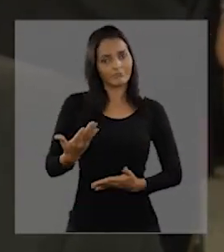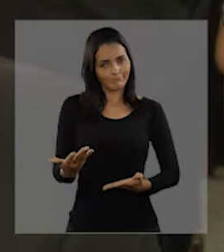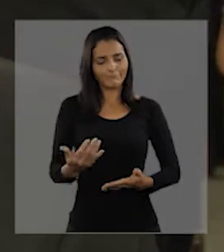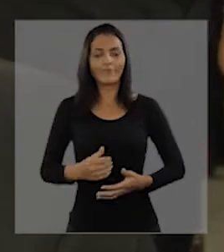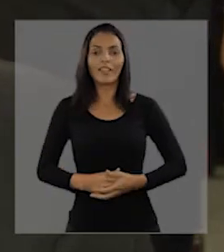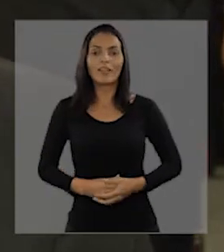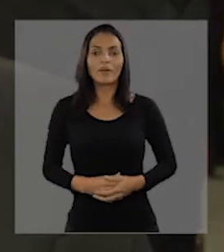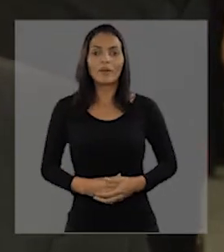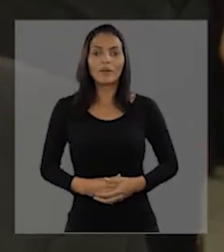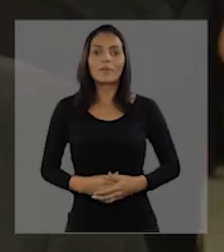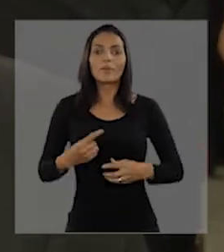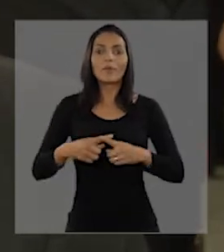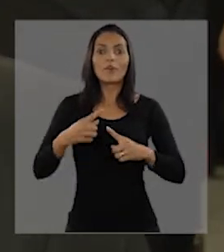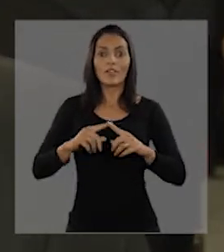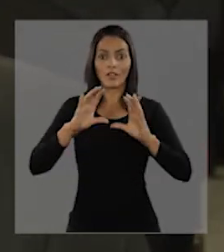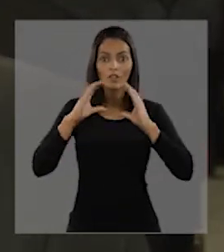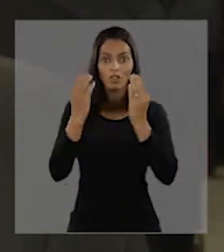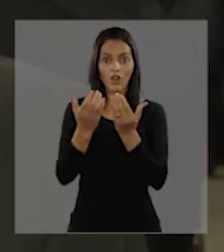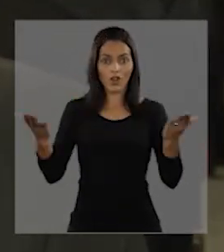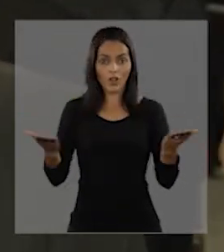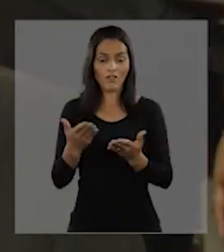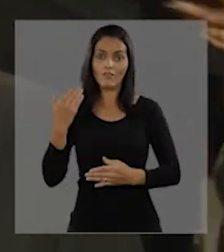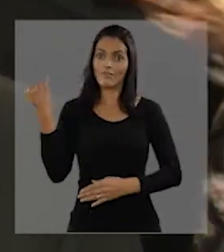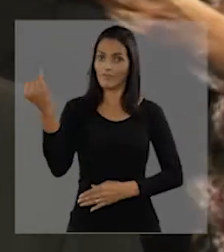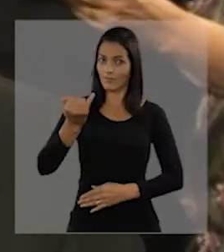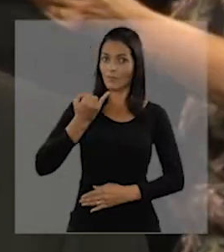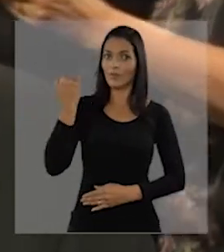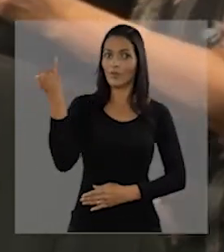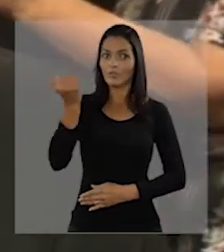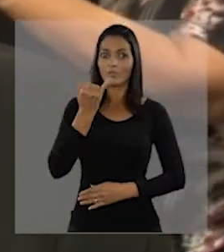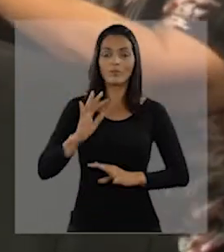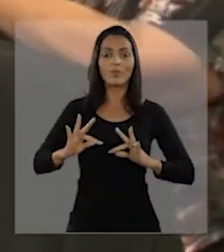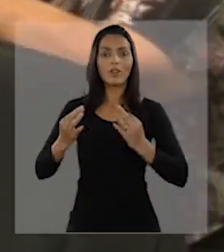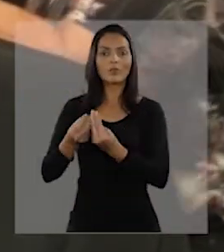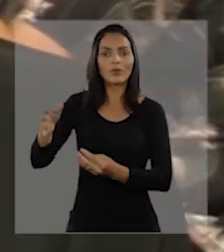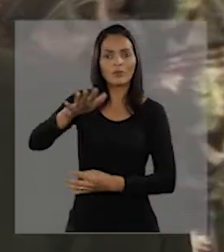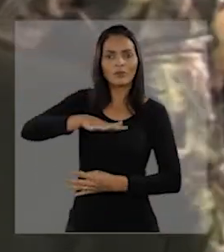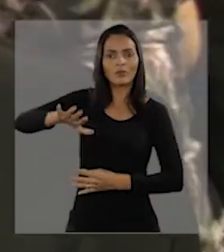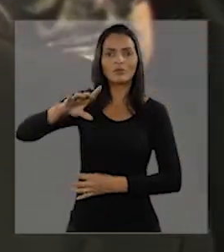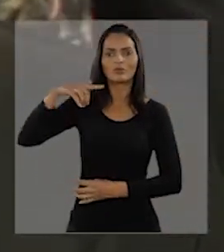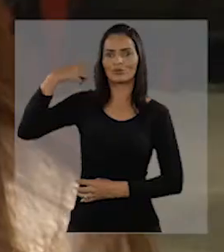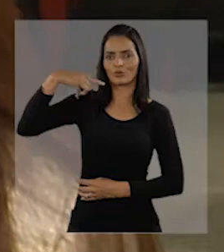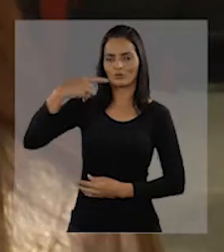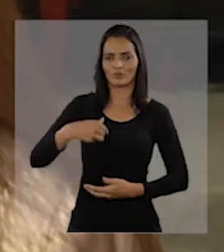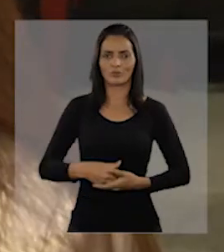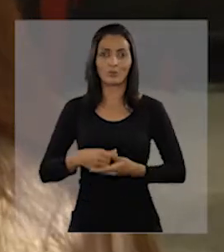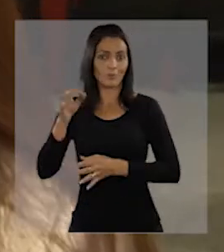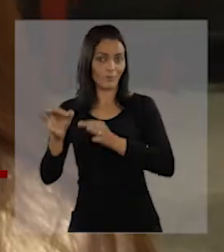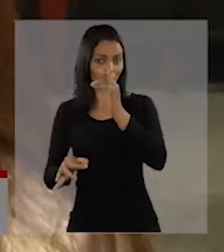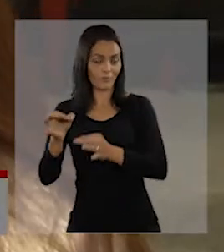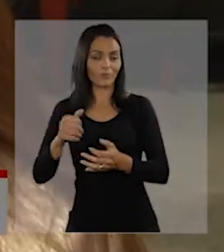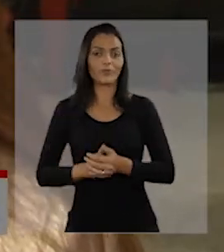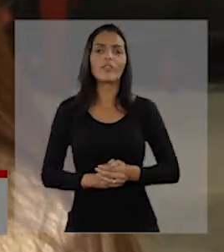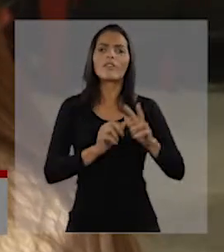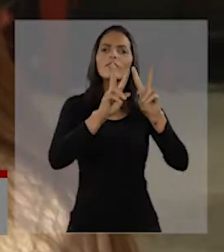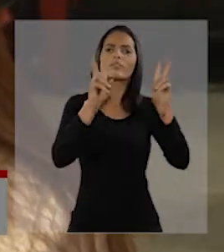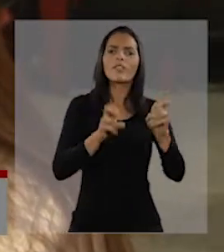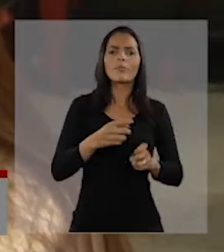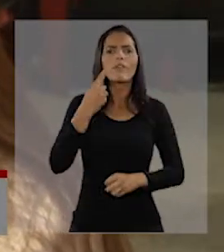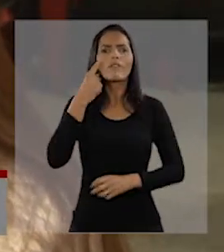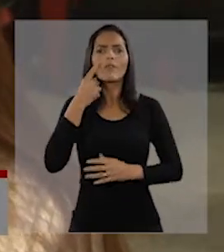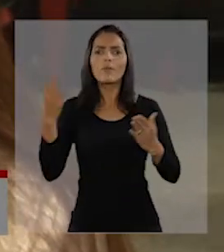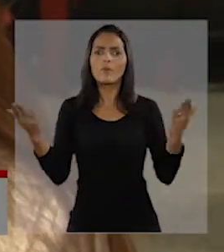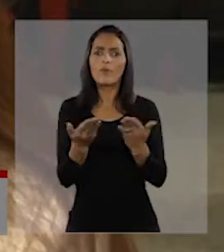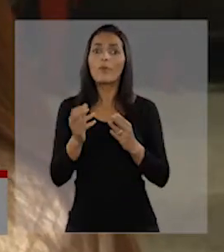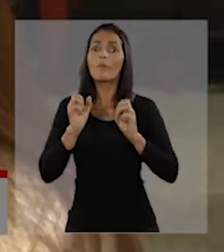o que é uma pena, porque é um evento muito importante para todo o amparo jurídico. Temas que nós vimos aqui hoje e que nós